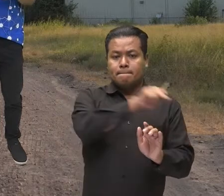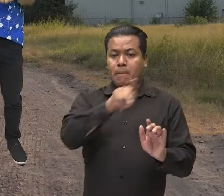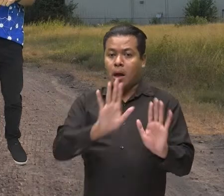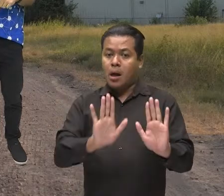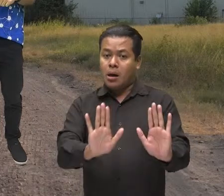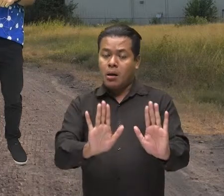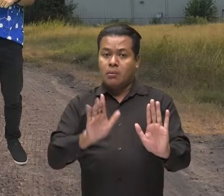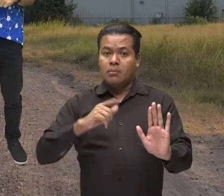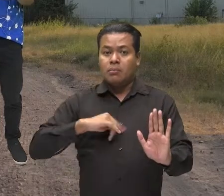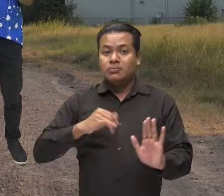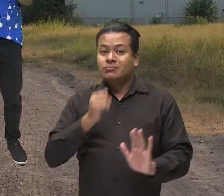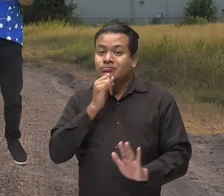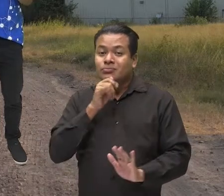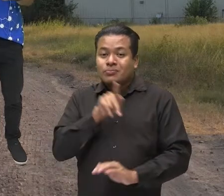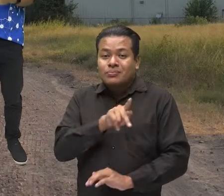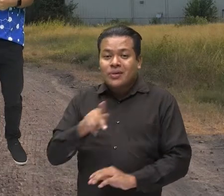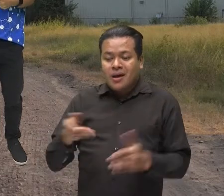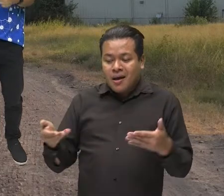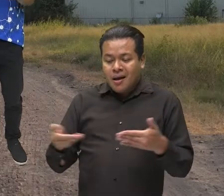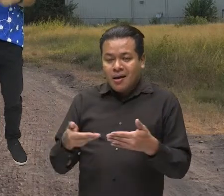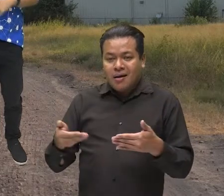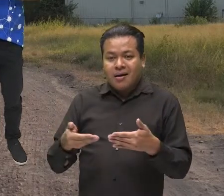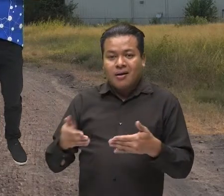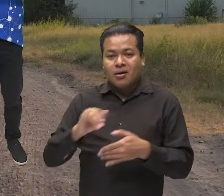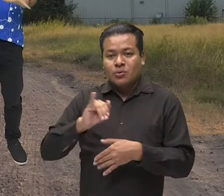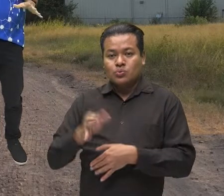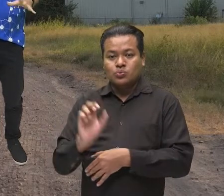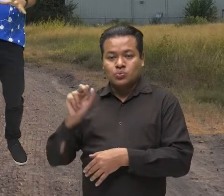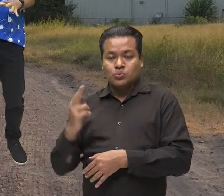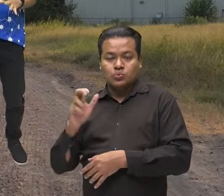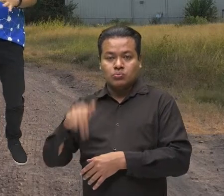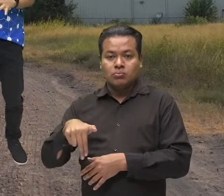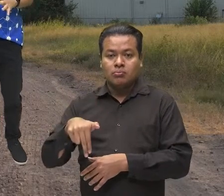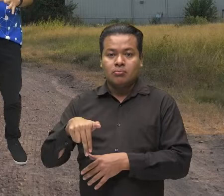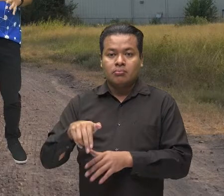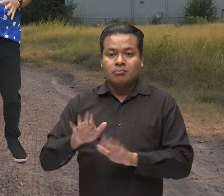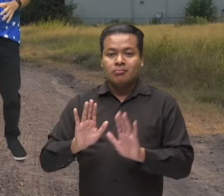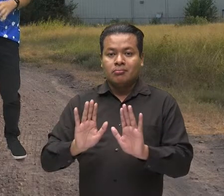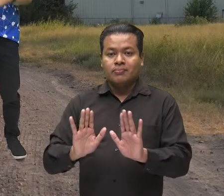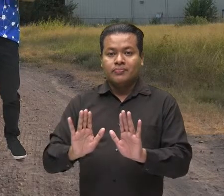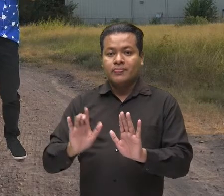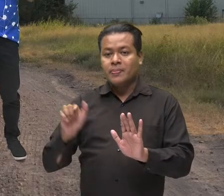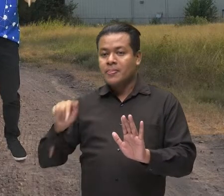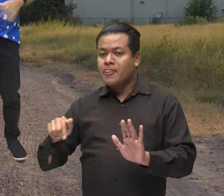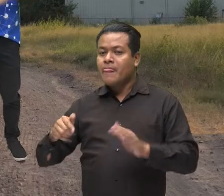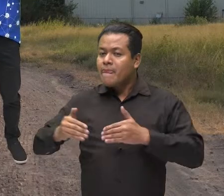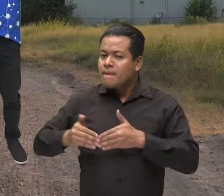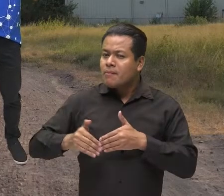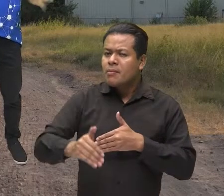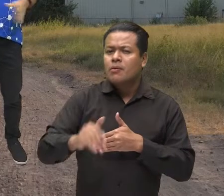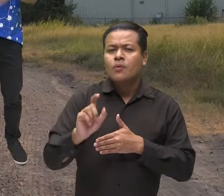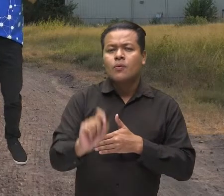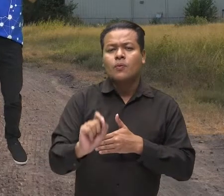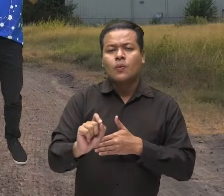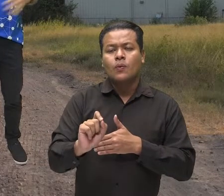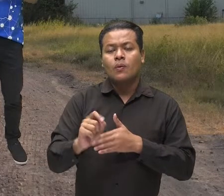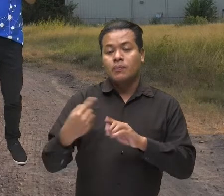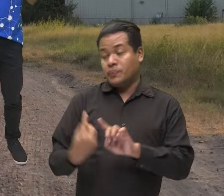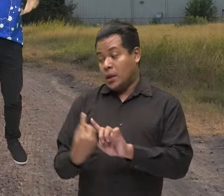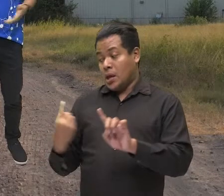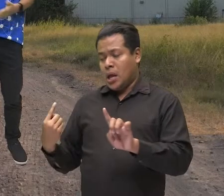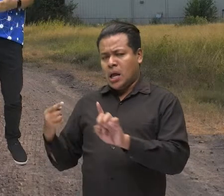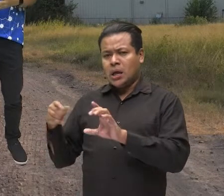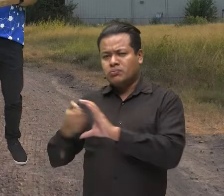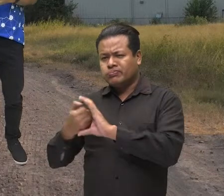lá, que é o Joe Biden, né, ele venceu o Donald Trump não venceu as eleições lá nos Estados Unidos, né, devido às características ruins, né,